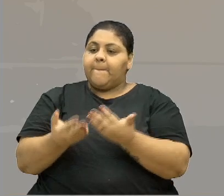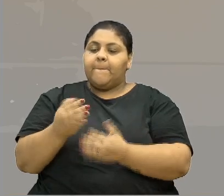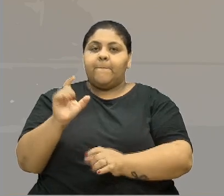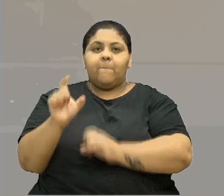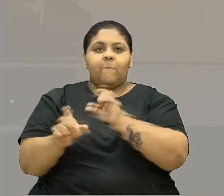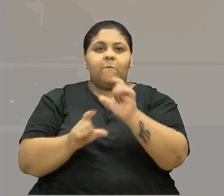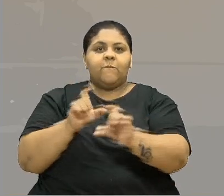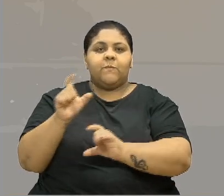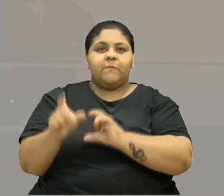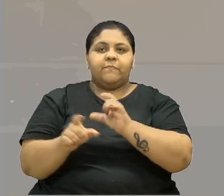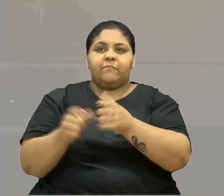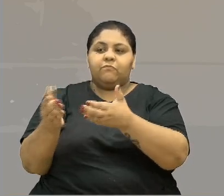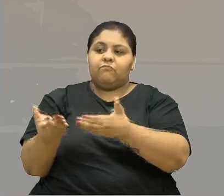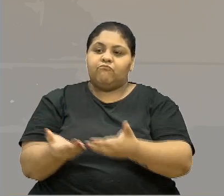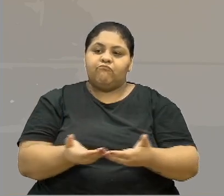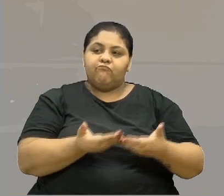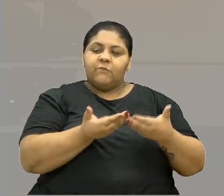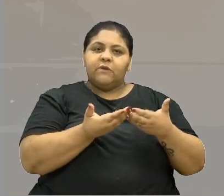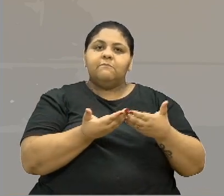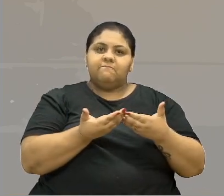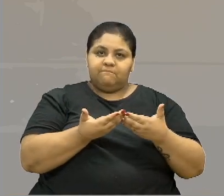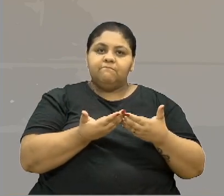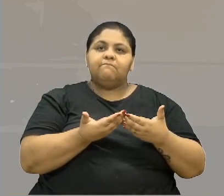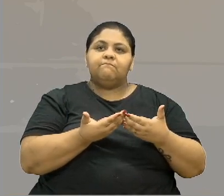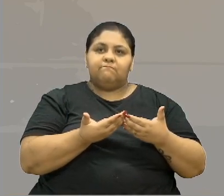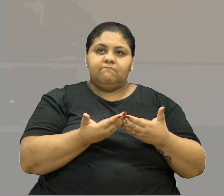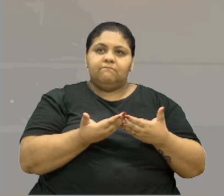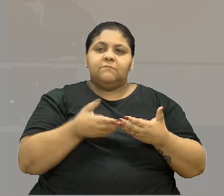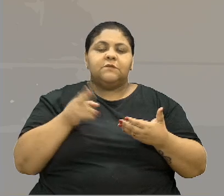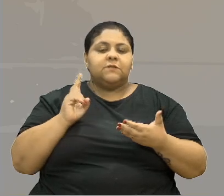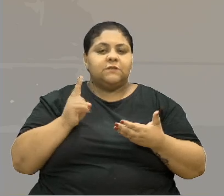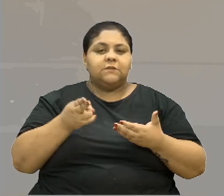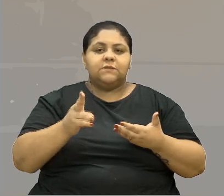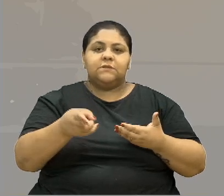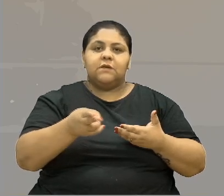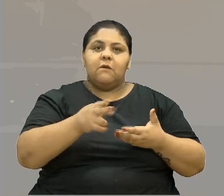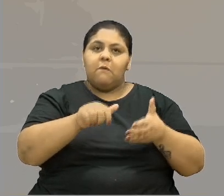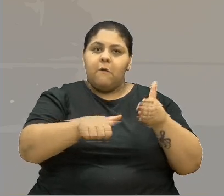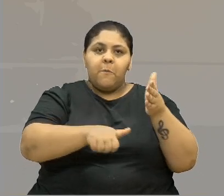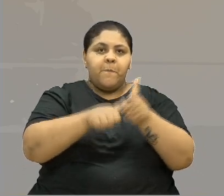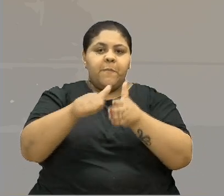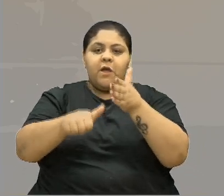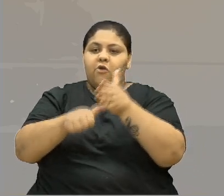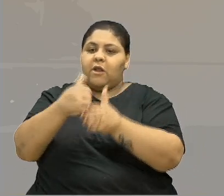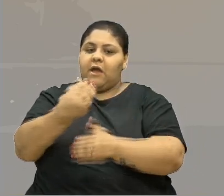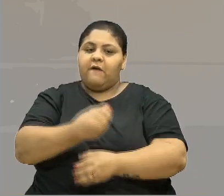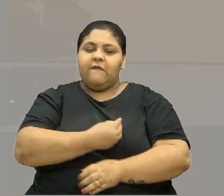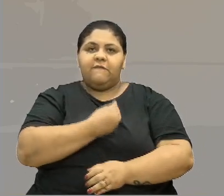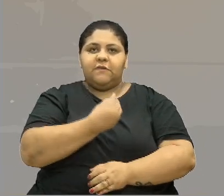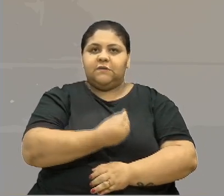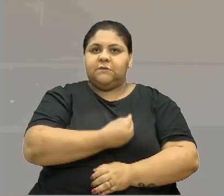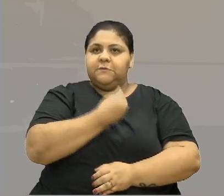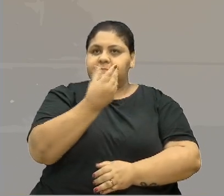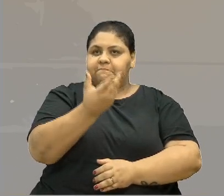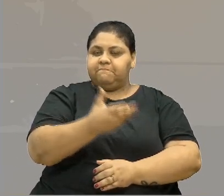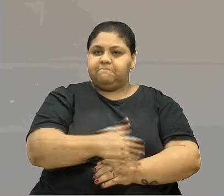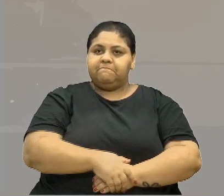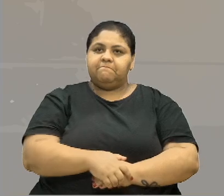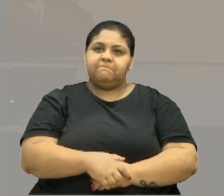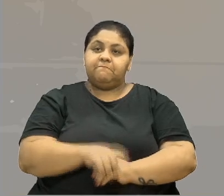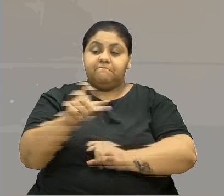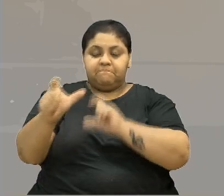pessoas, a receber as pessoas e procurar tornar a vida dessas pessoas melhor